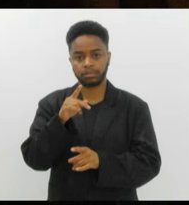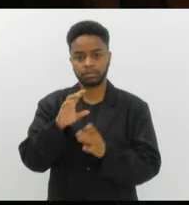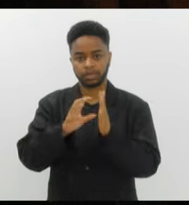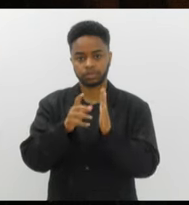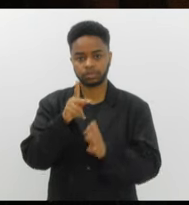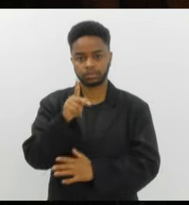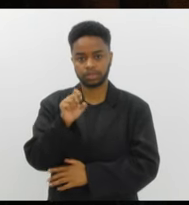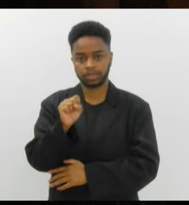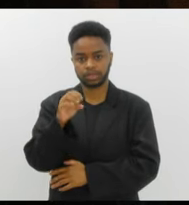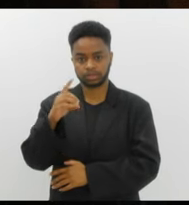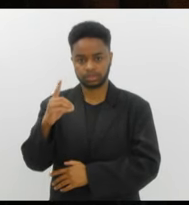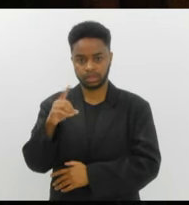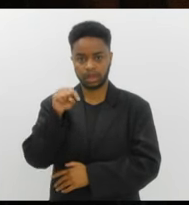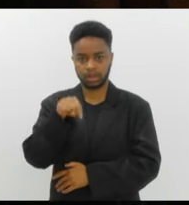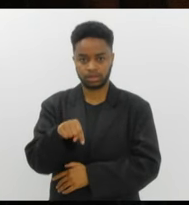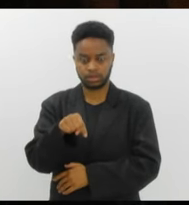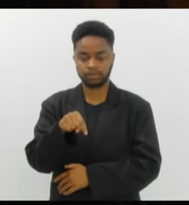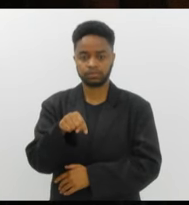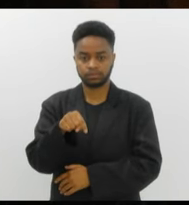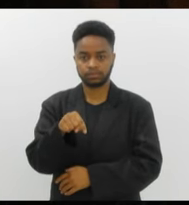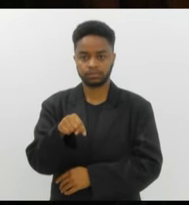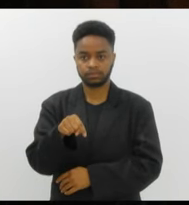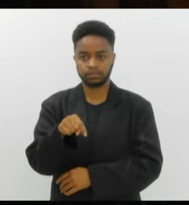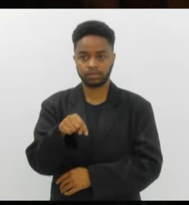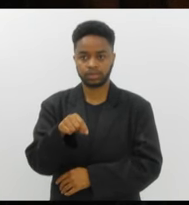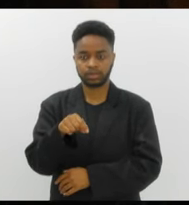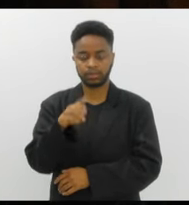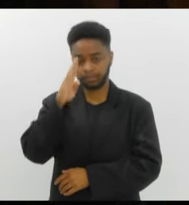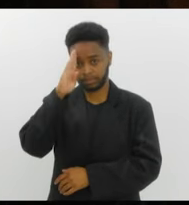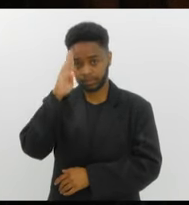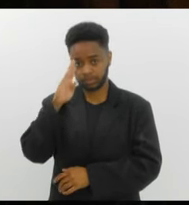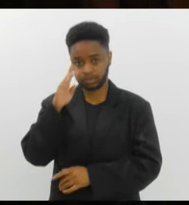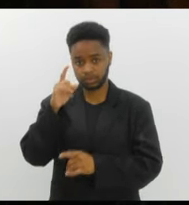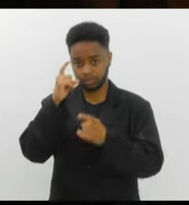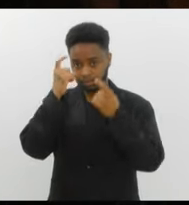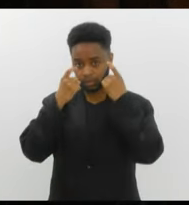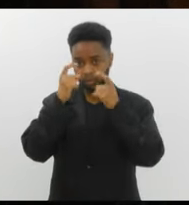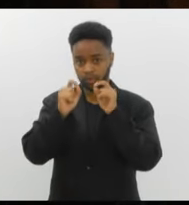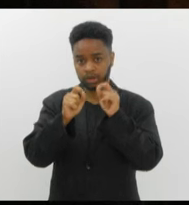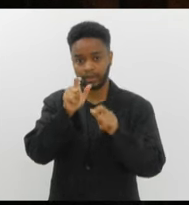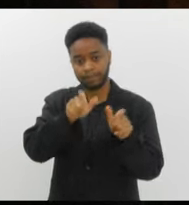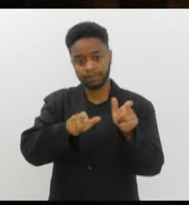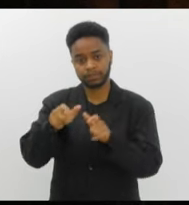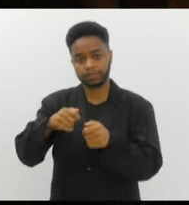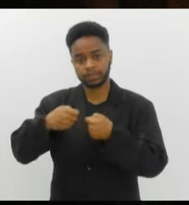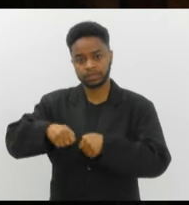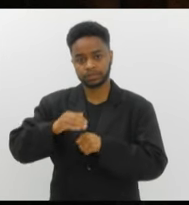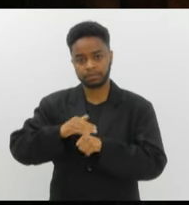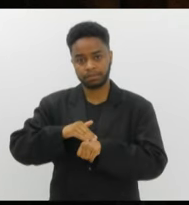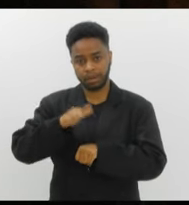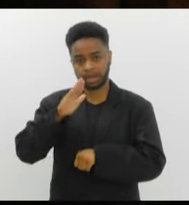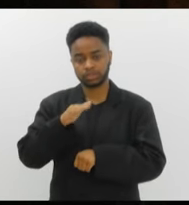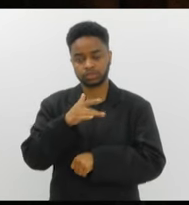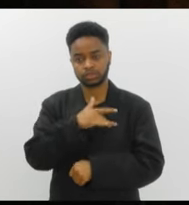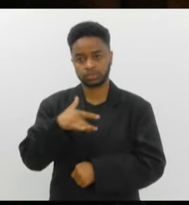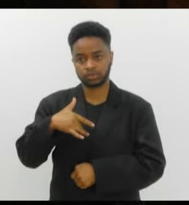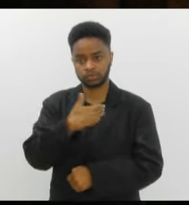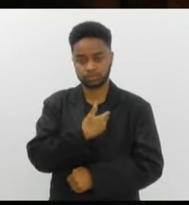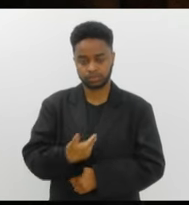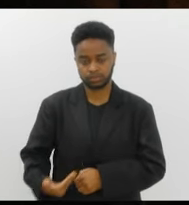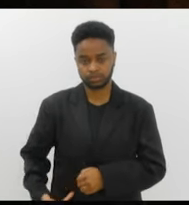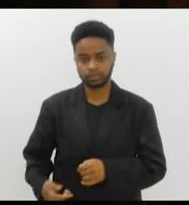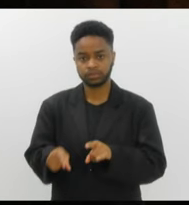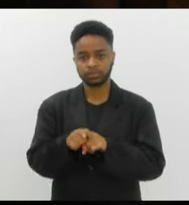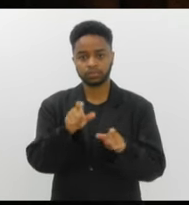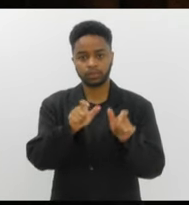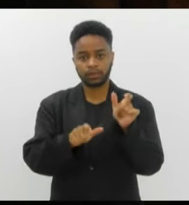casa, dos deputados e deputadas aqui, com a preocupação daqueles que precisam mais, daqueles que precisam da saúde pública,